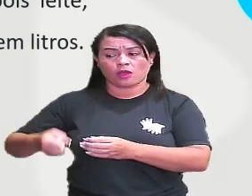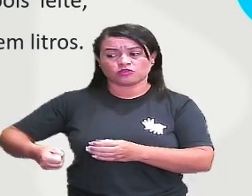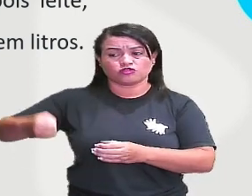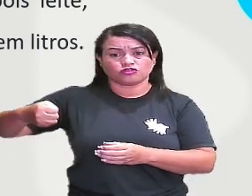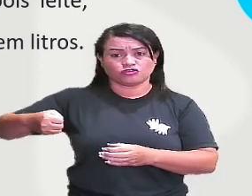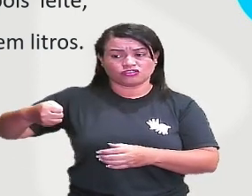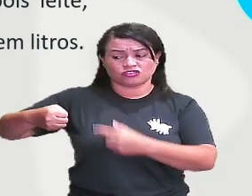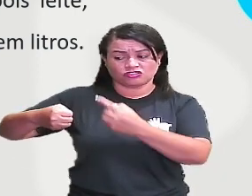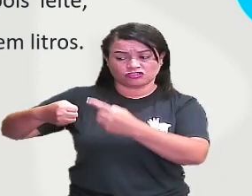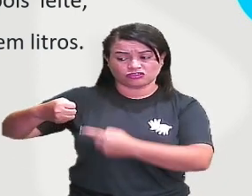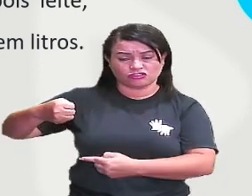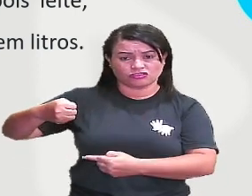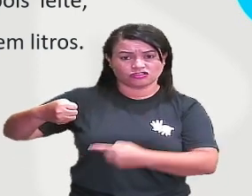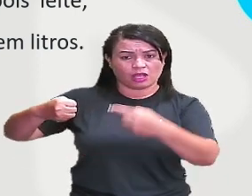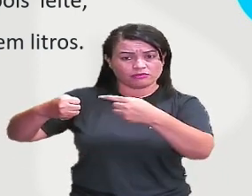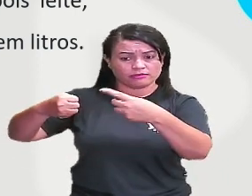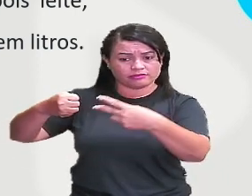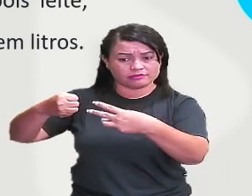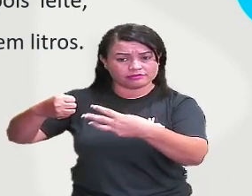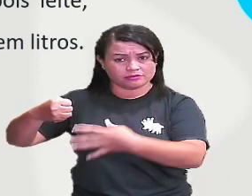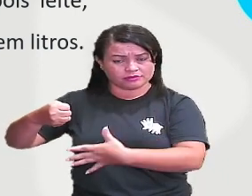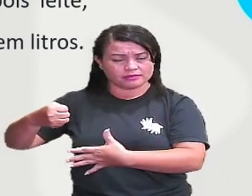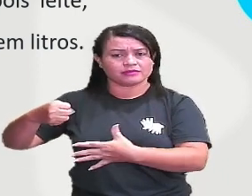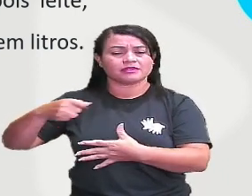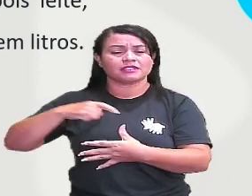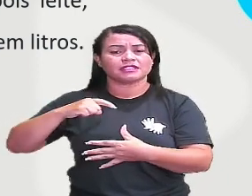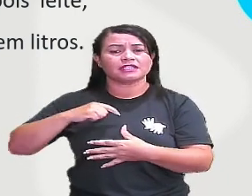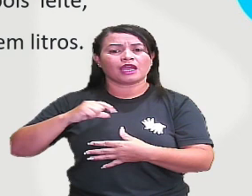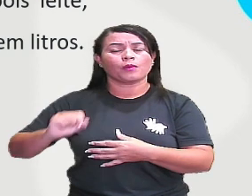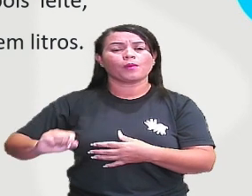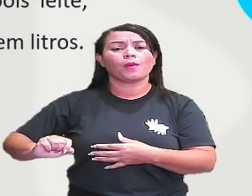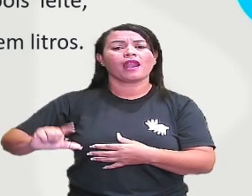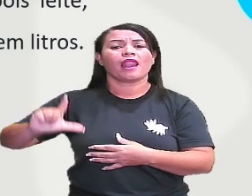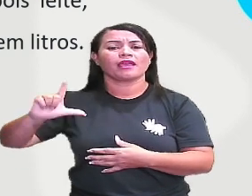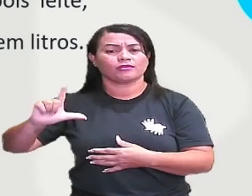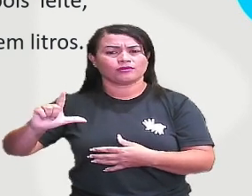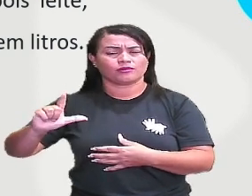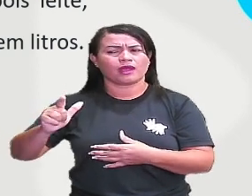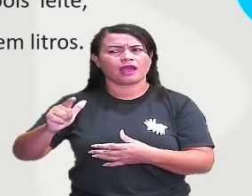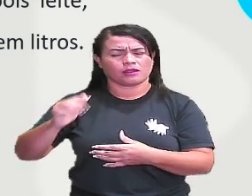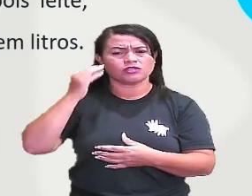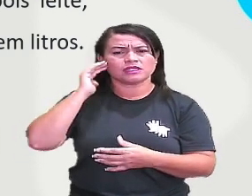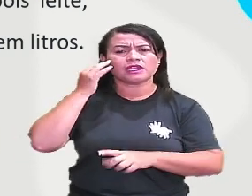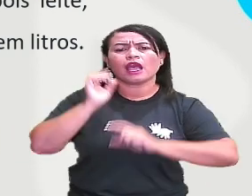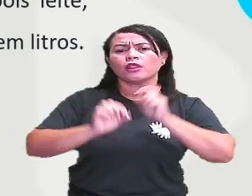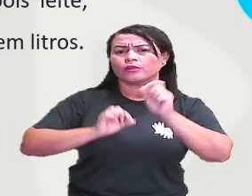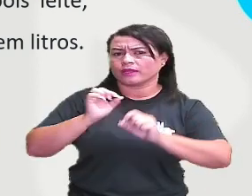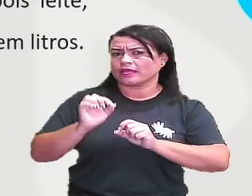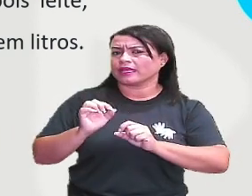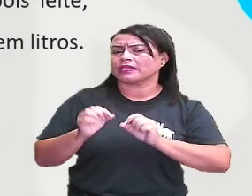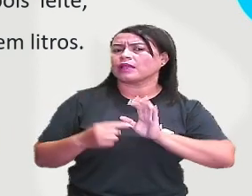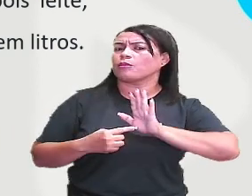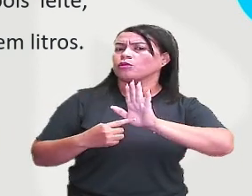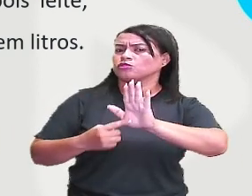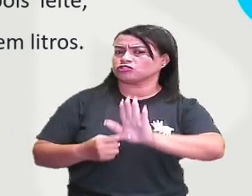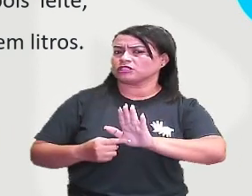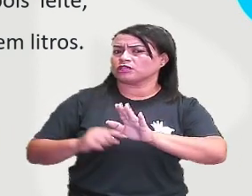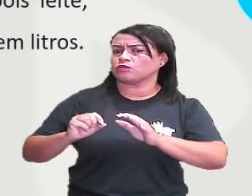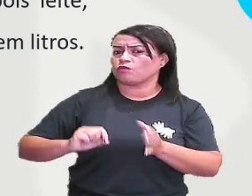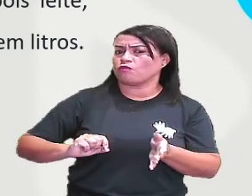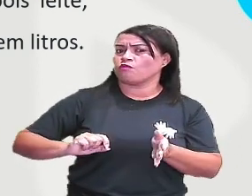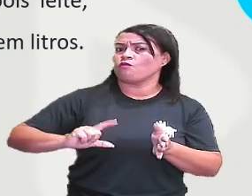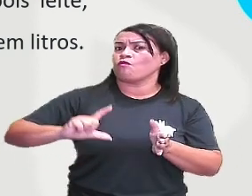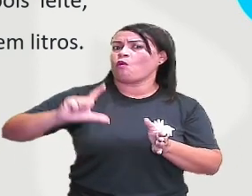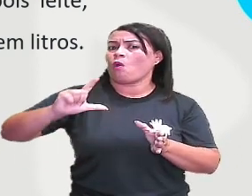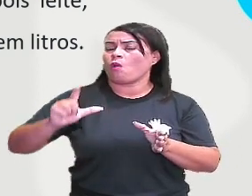instrumento de medida relacionado à medida de capacidade. Então, o que a gente entende aí? Ele refere-se ao volume de líquido